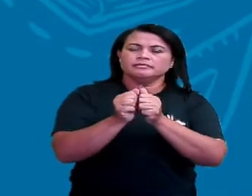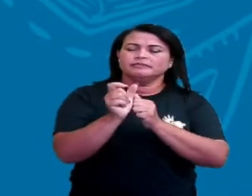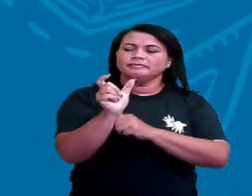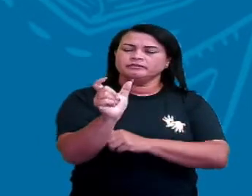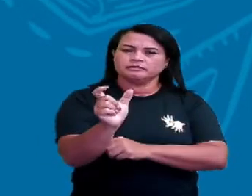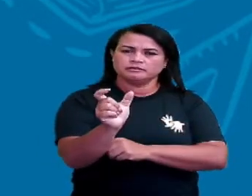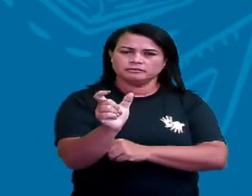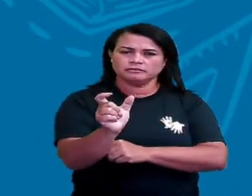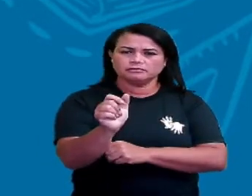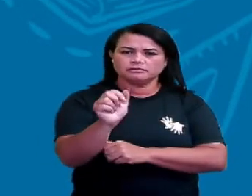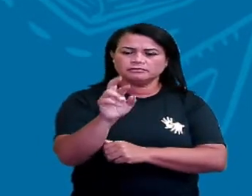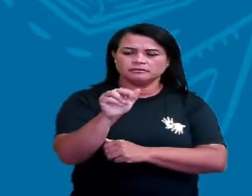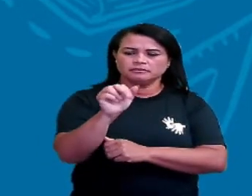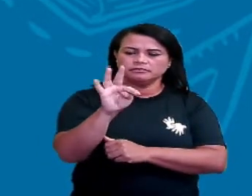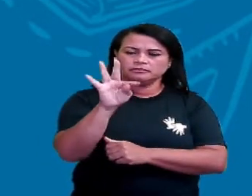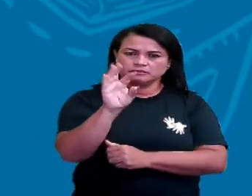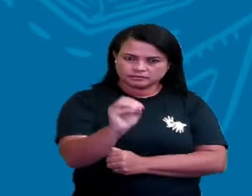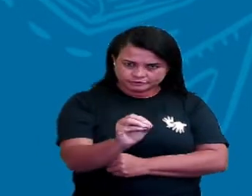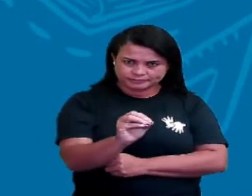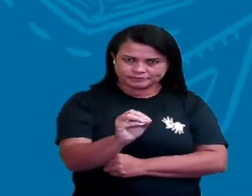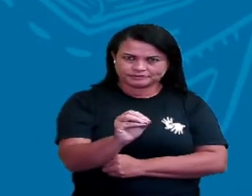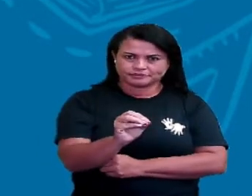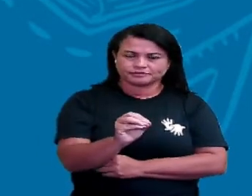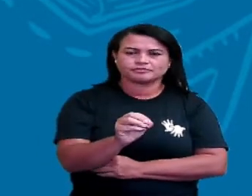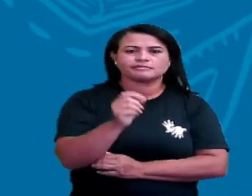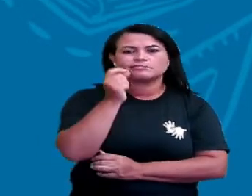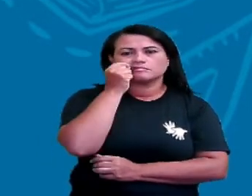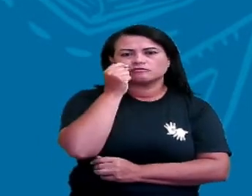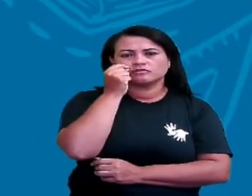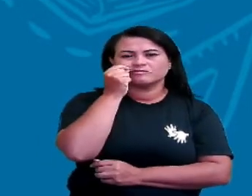a palavrinha rato.